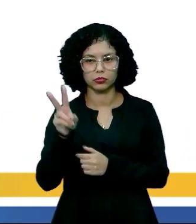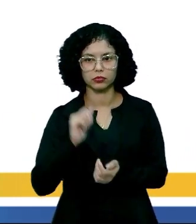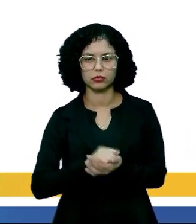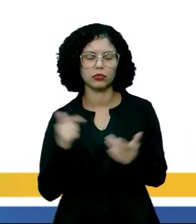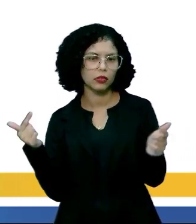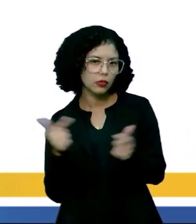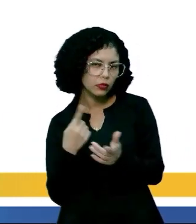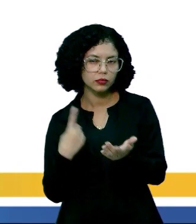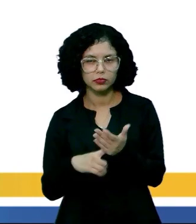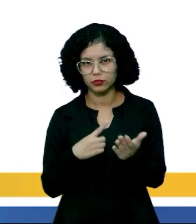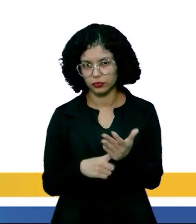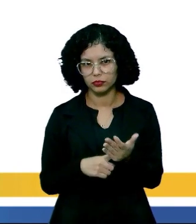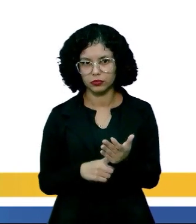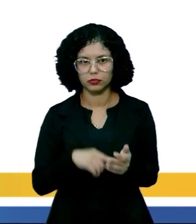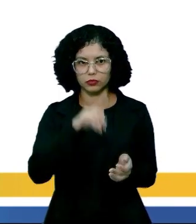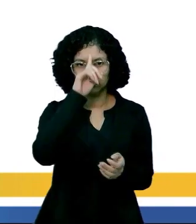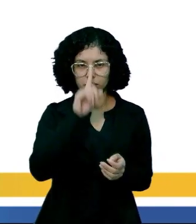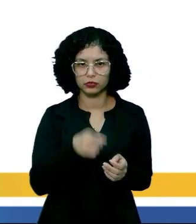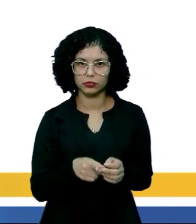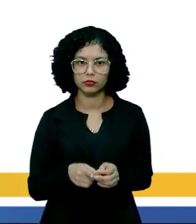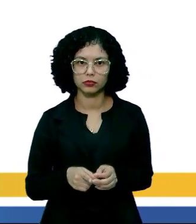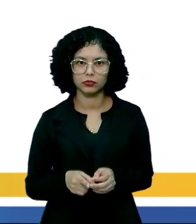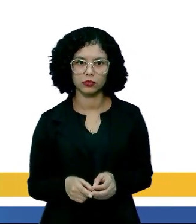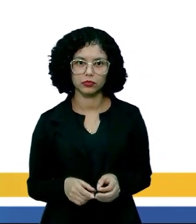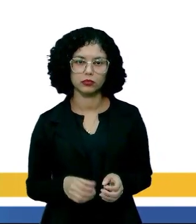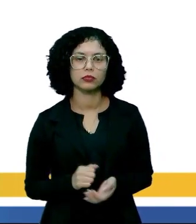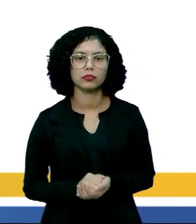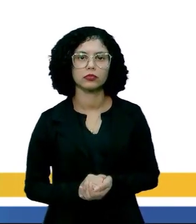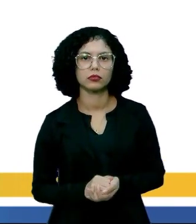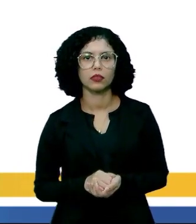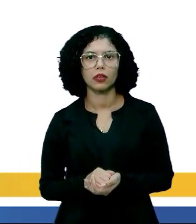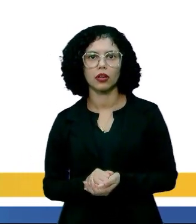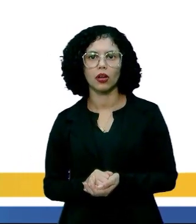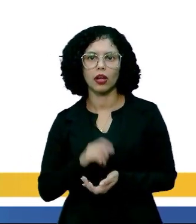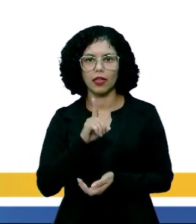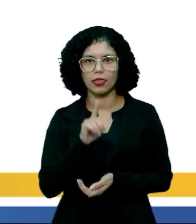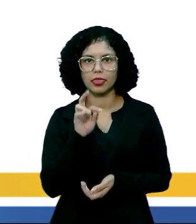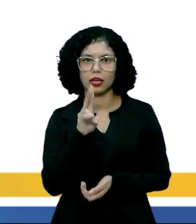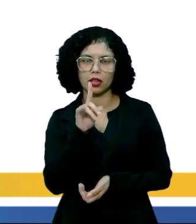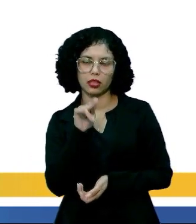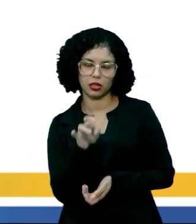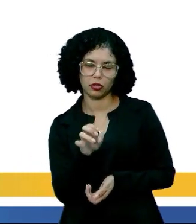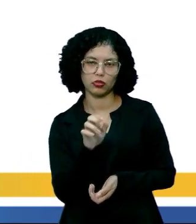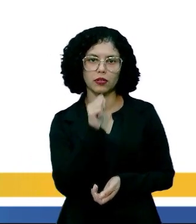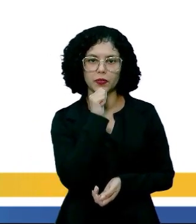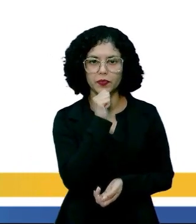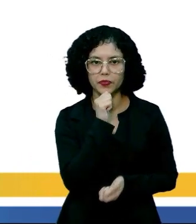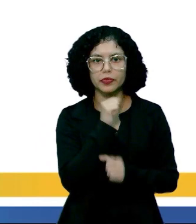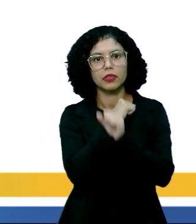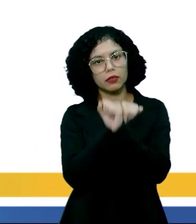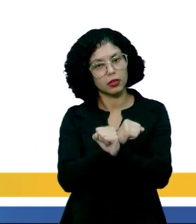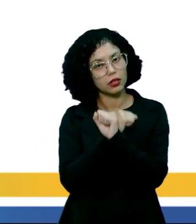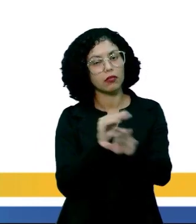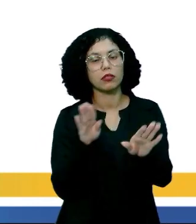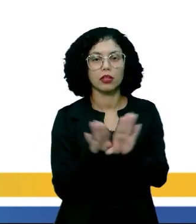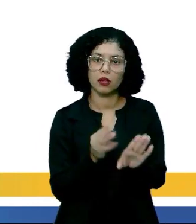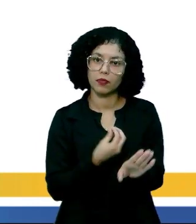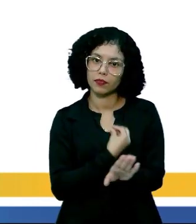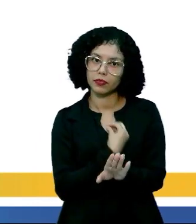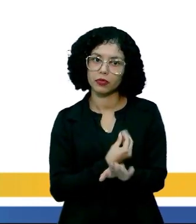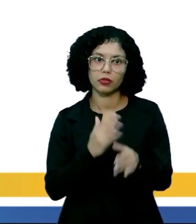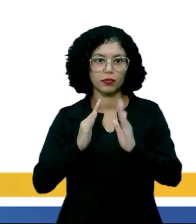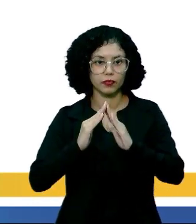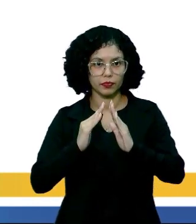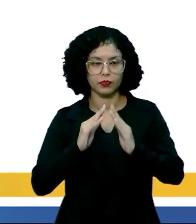ou menos considerados pelos seus patrões, eles eram colocados em funções degradantes. E haviam escravos que viviam